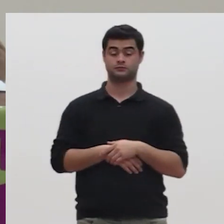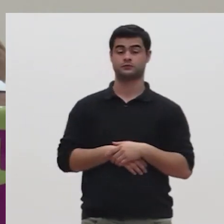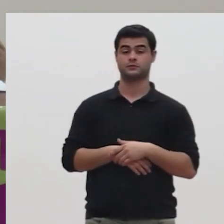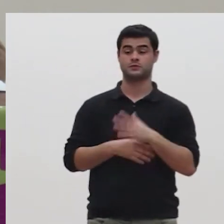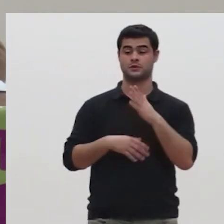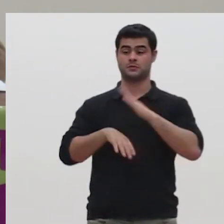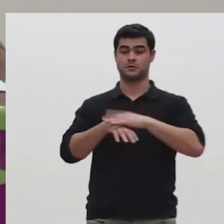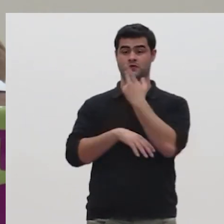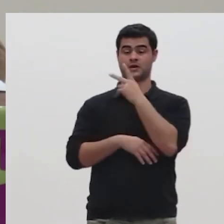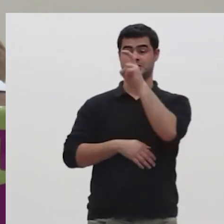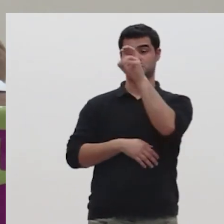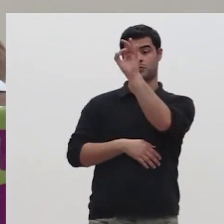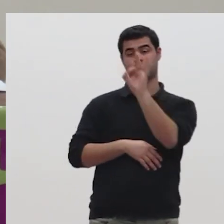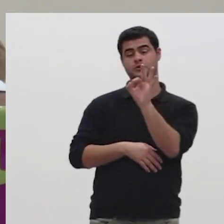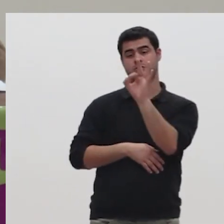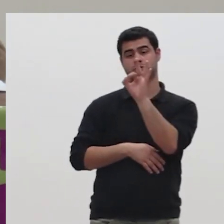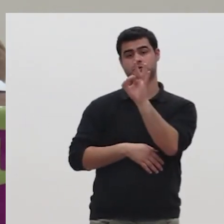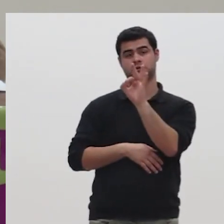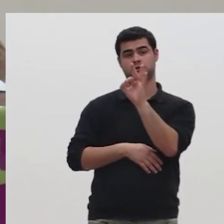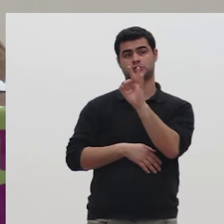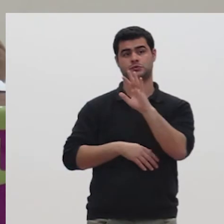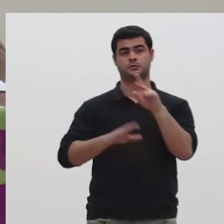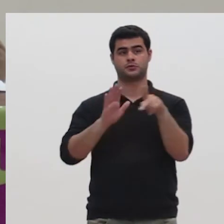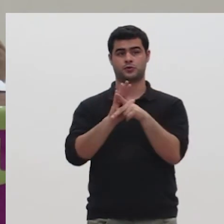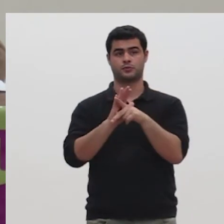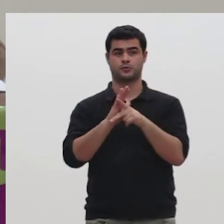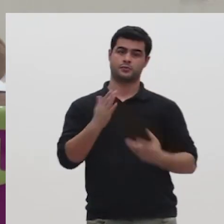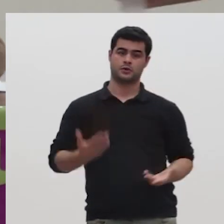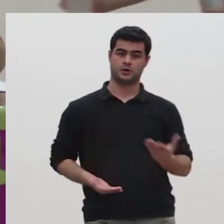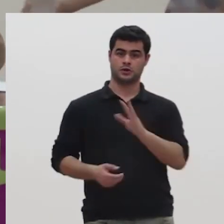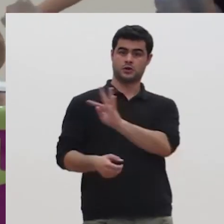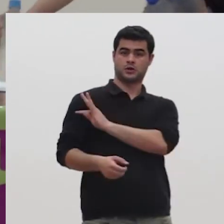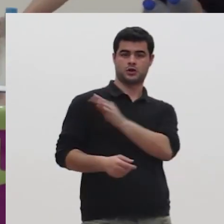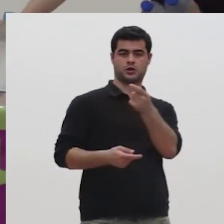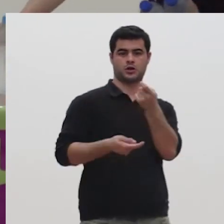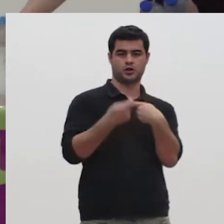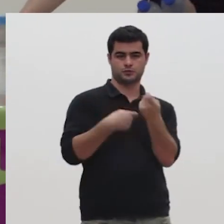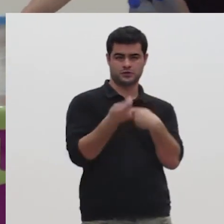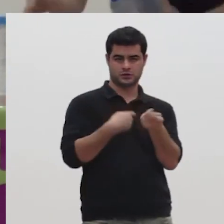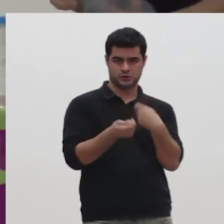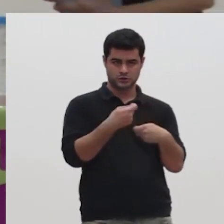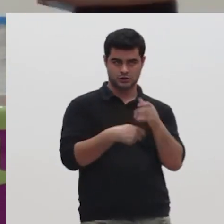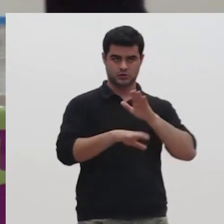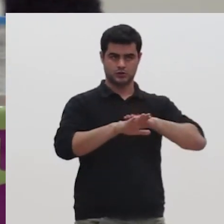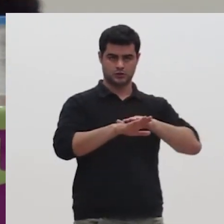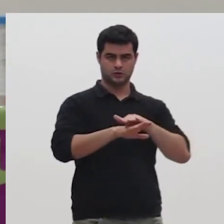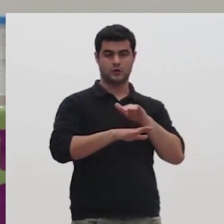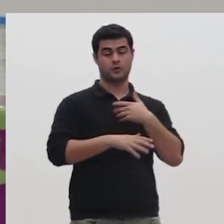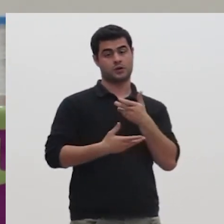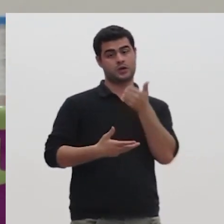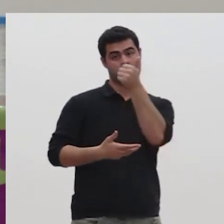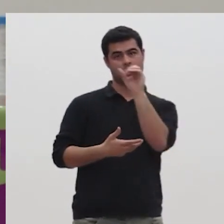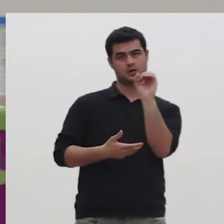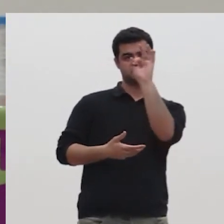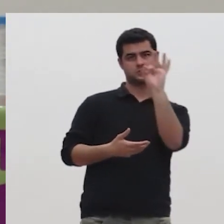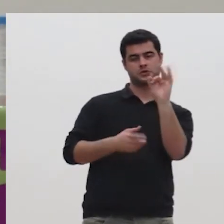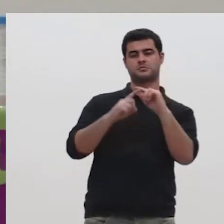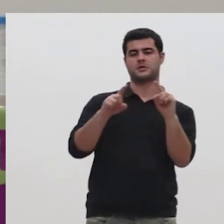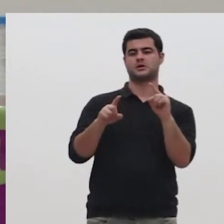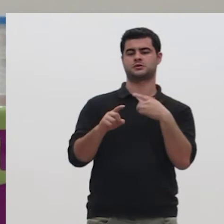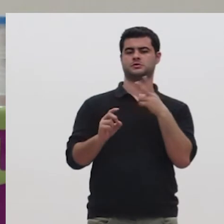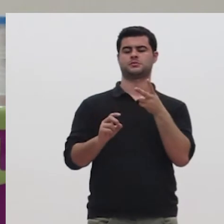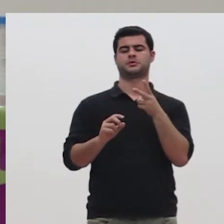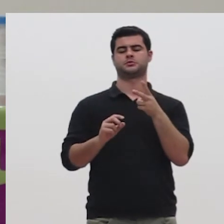fala em 5%, né, dos técnicos administrativos, quando na verdade até deveria falar em 10%. Mas eu tenho dito por